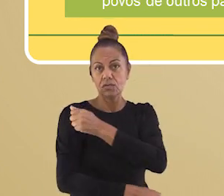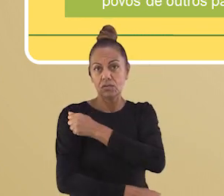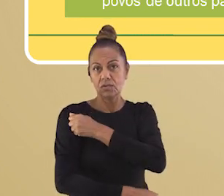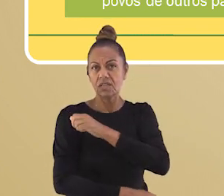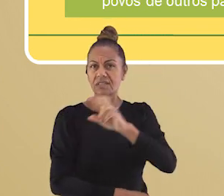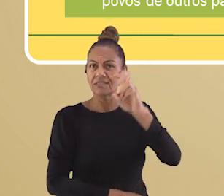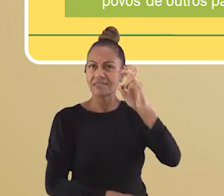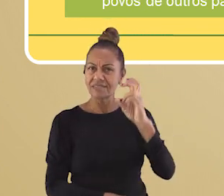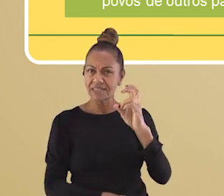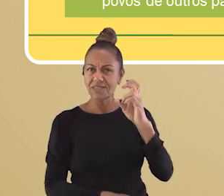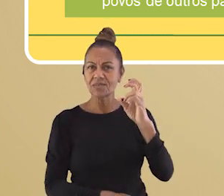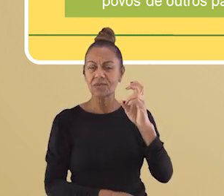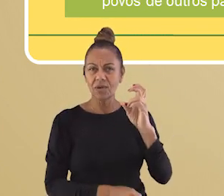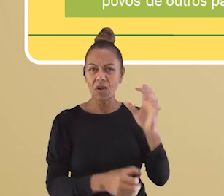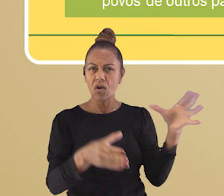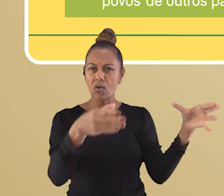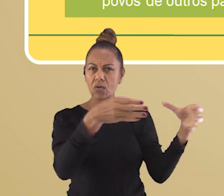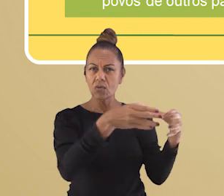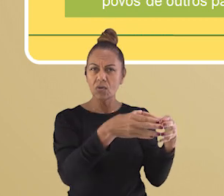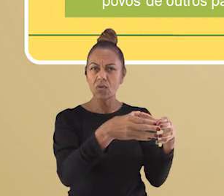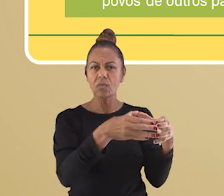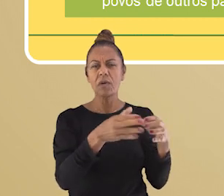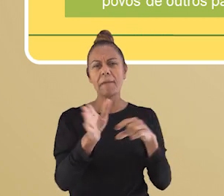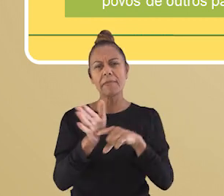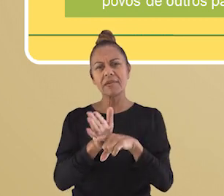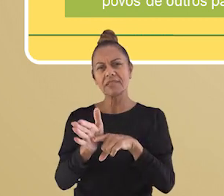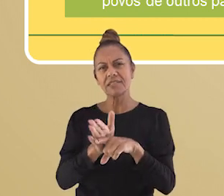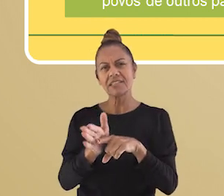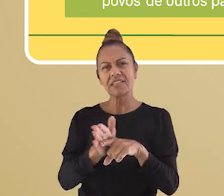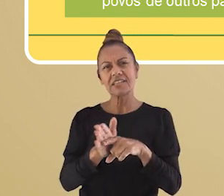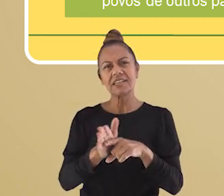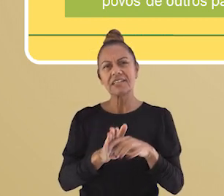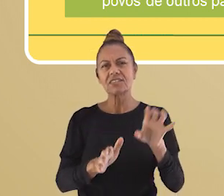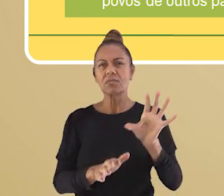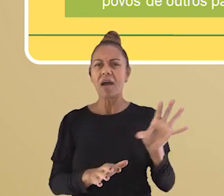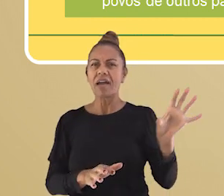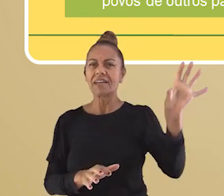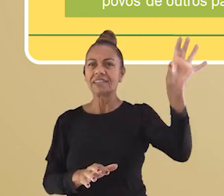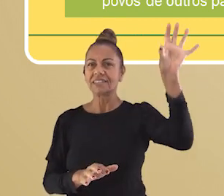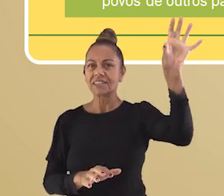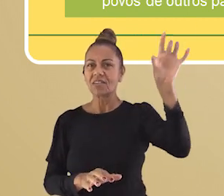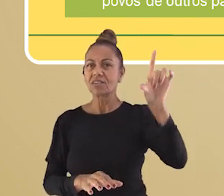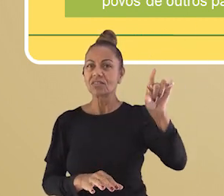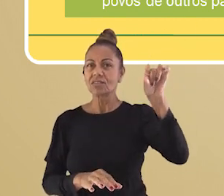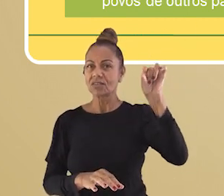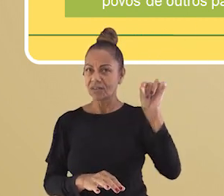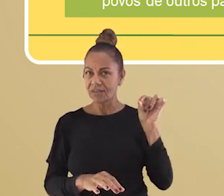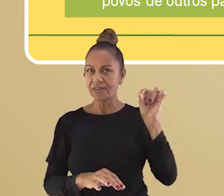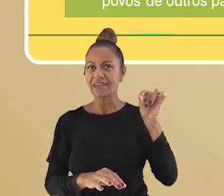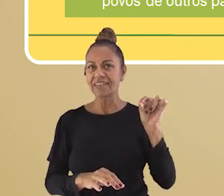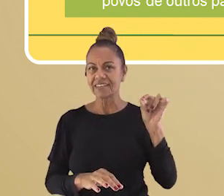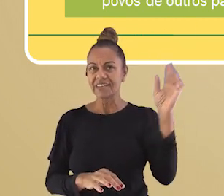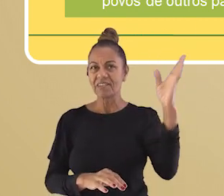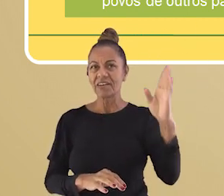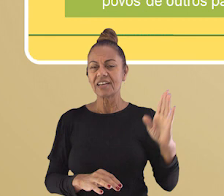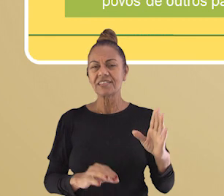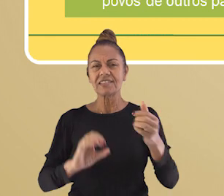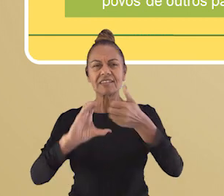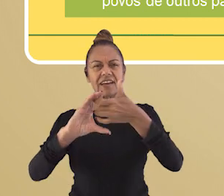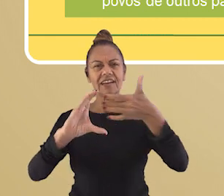estudantes e pesquisem uma manifestação cultural de alguma região do Brasil. Estudem suas